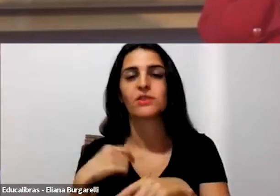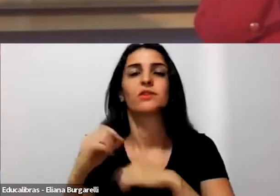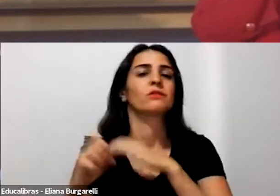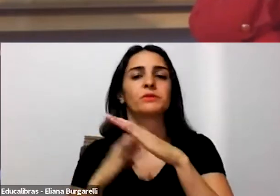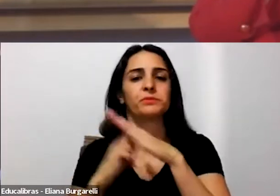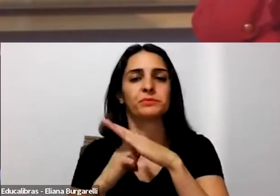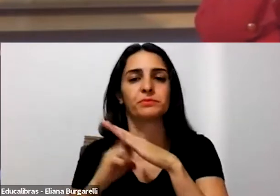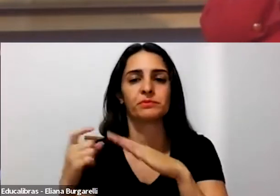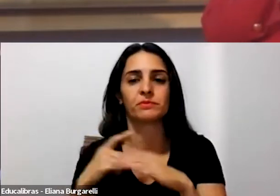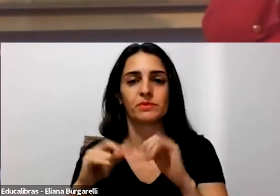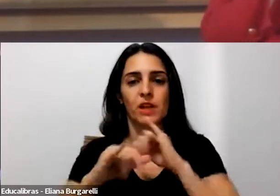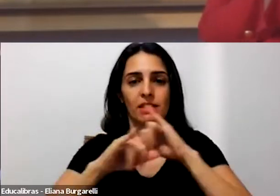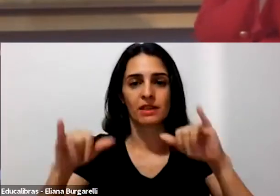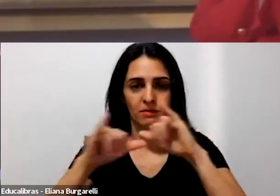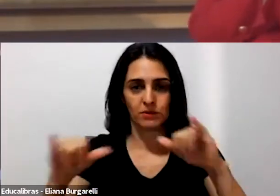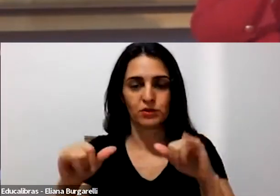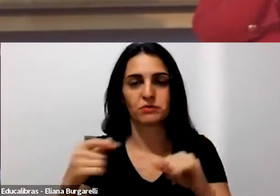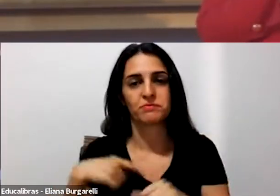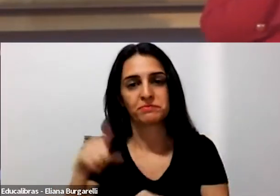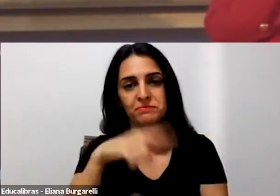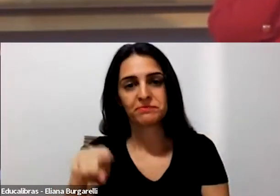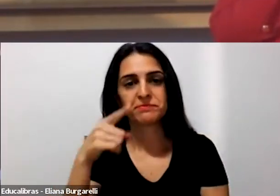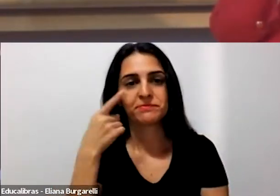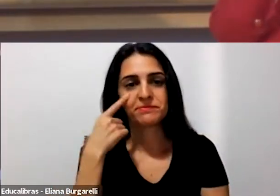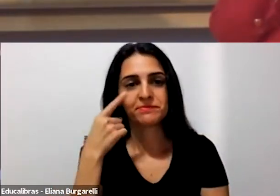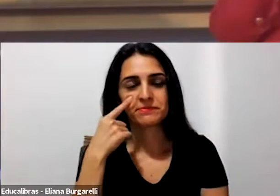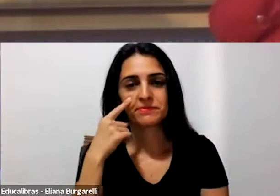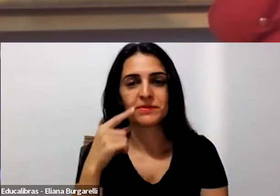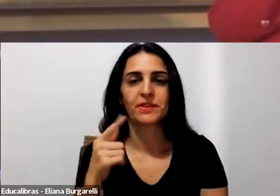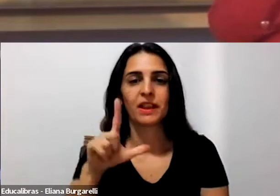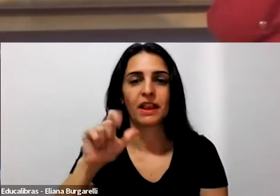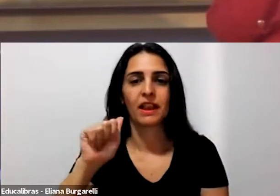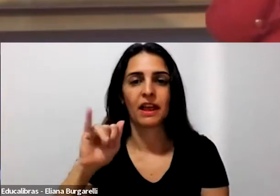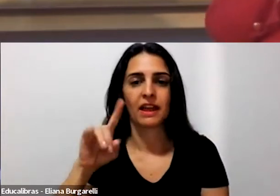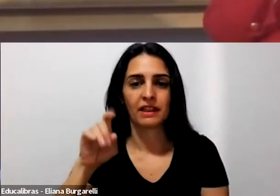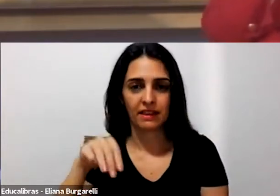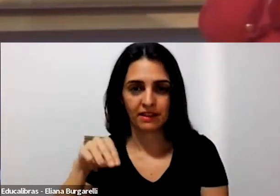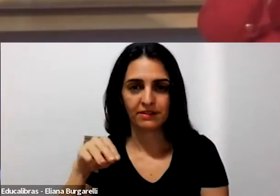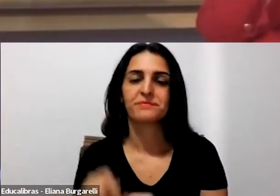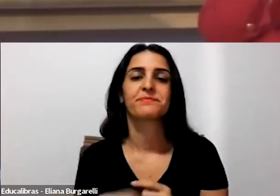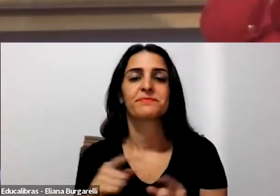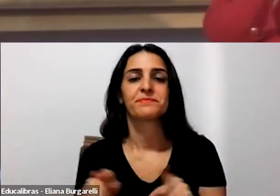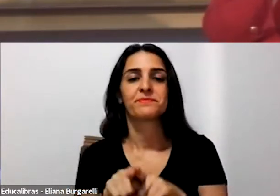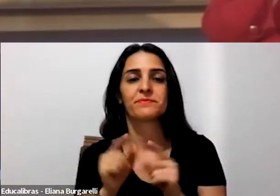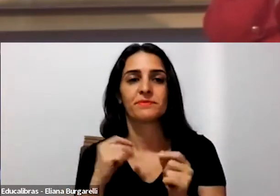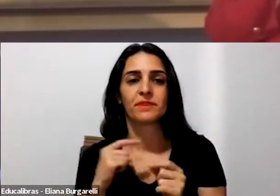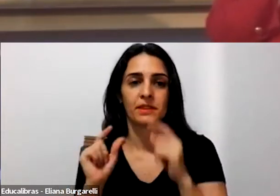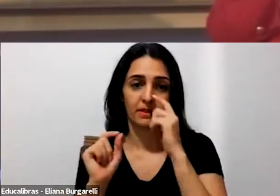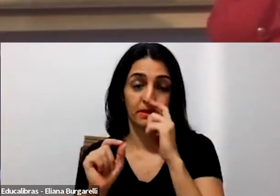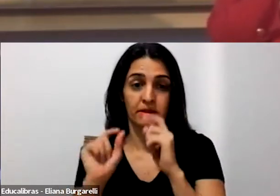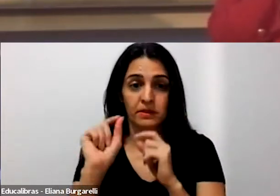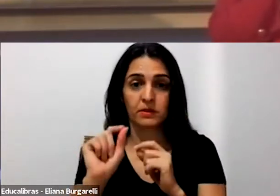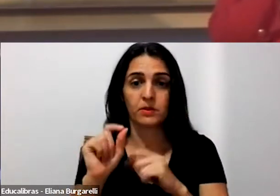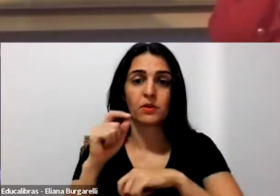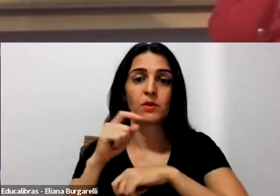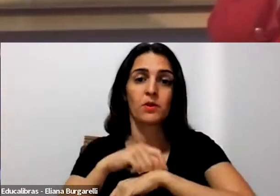Interlatina. Então, para quem estiver nos ouvindo aí da Leiden, e também que a gente teve um pequeno ajuste no